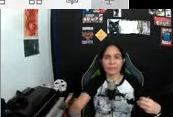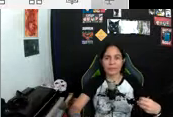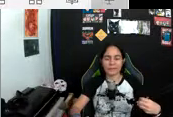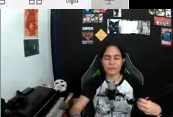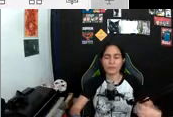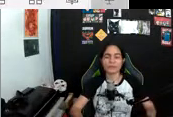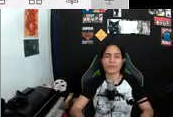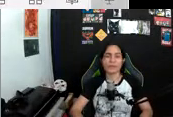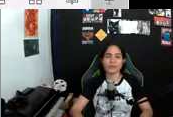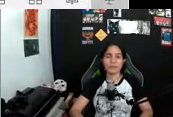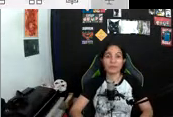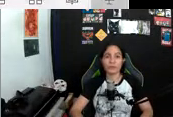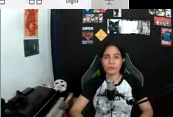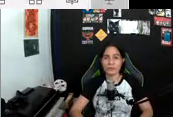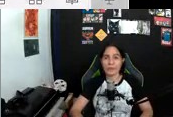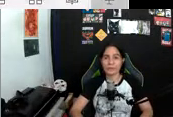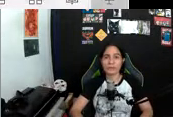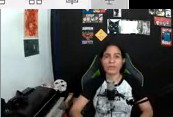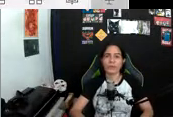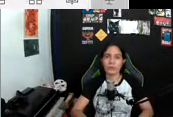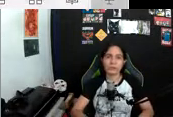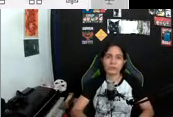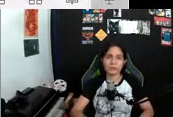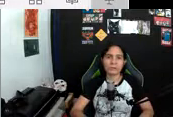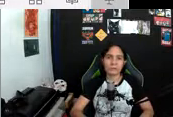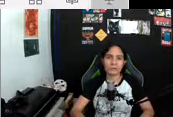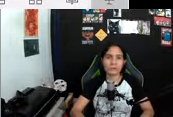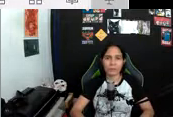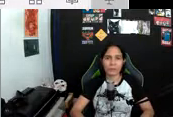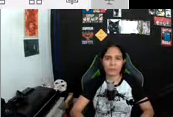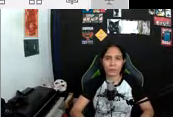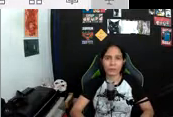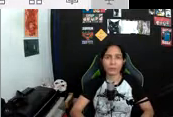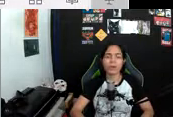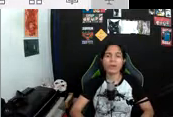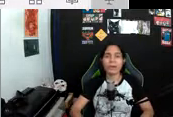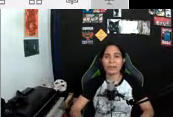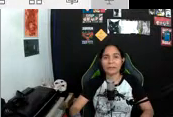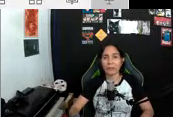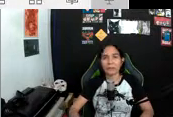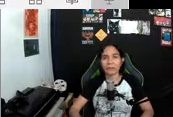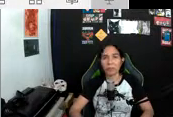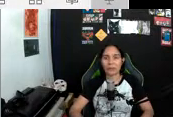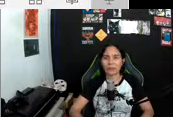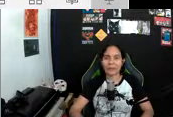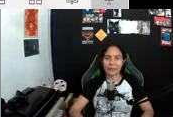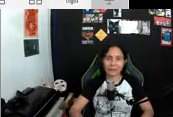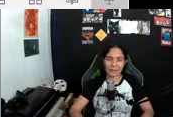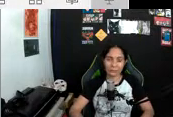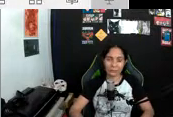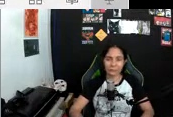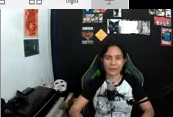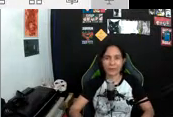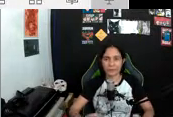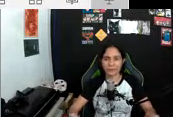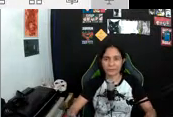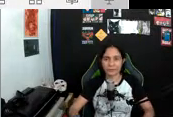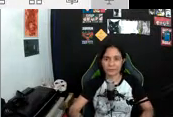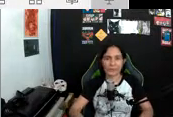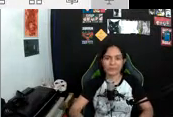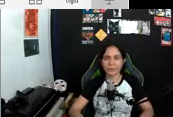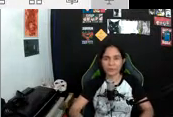ter a permissão, né, de funcionar ali como instituição de ensino superior, né, e ter o diploma validado.